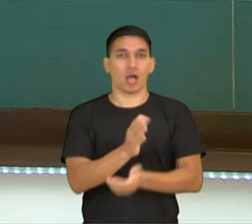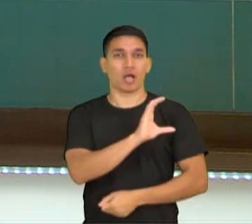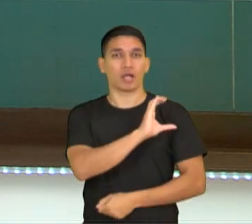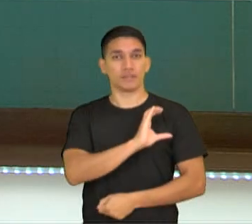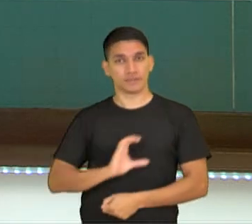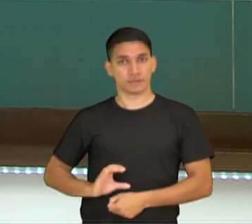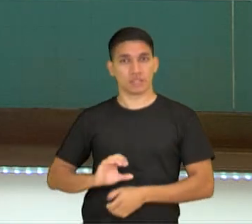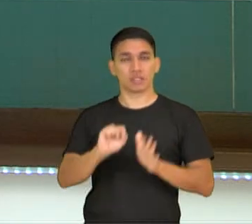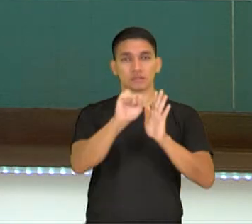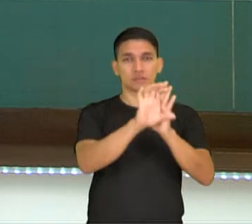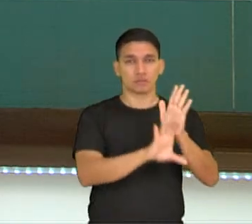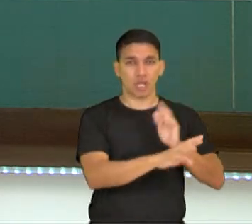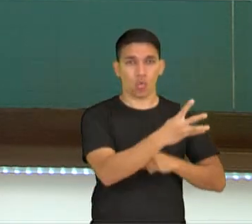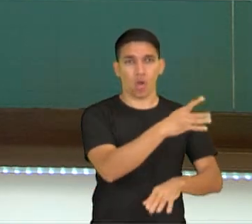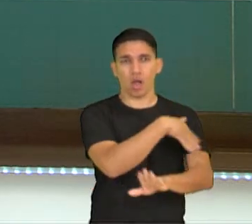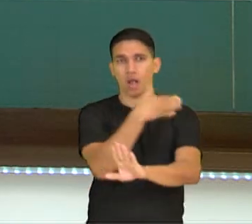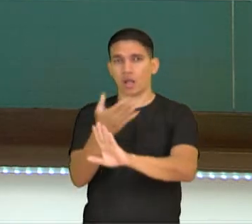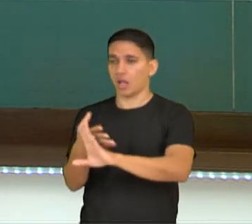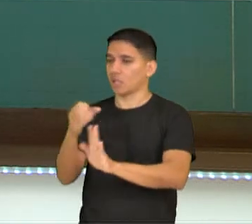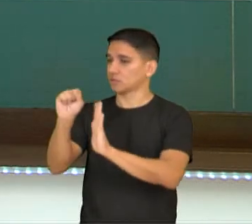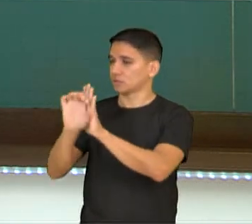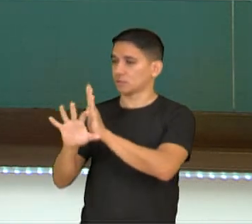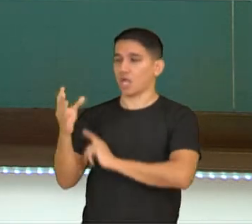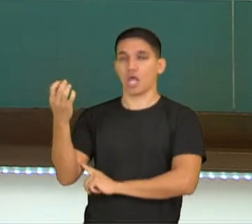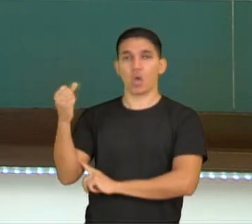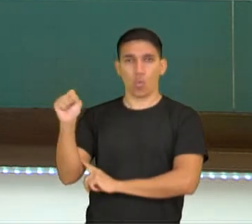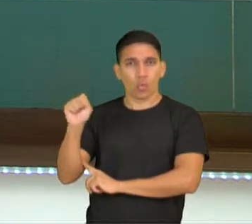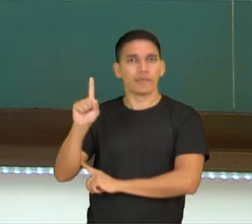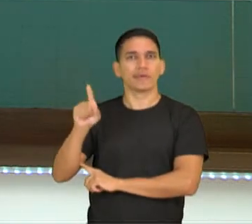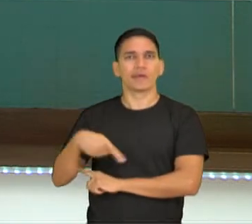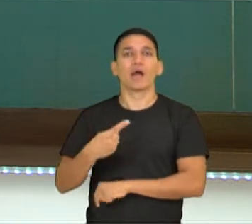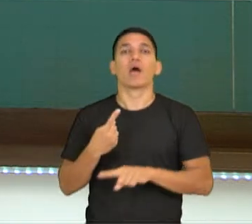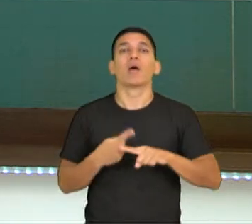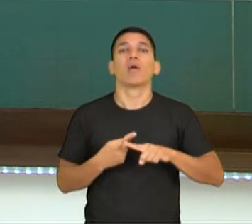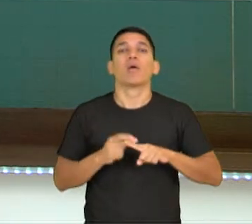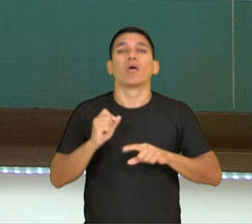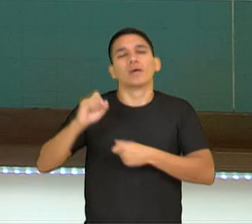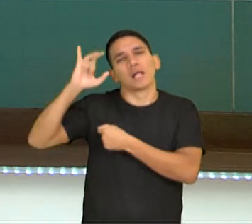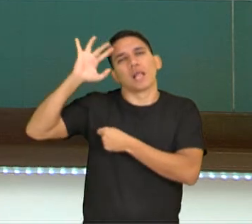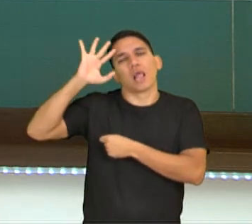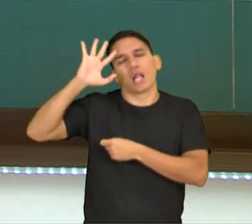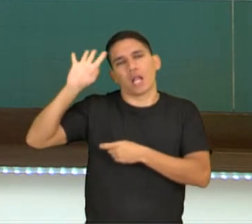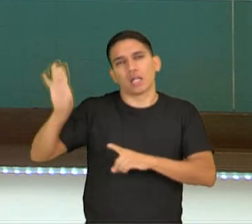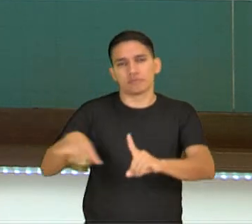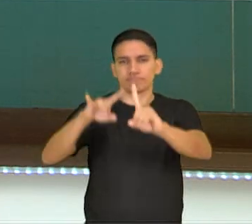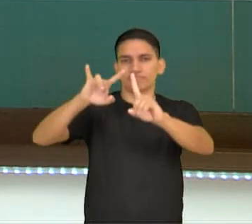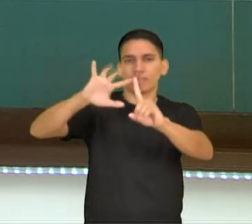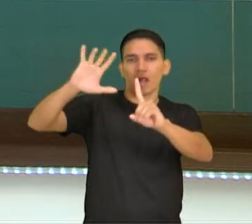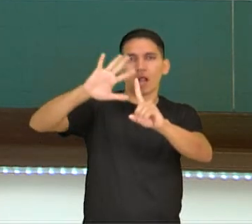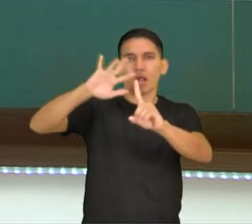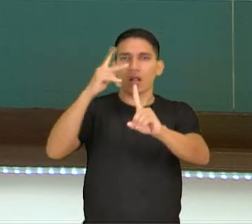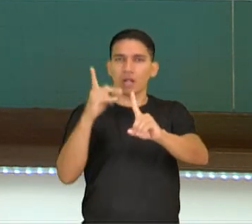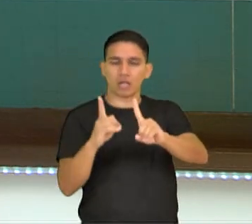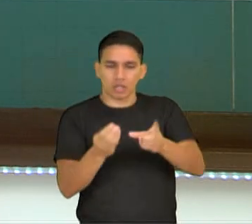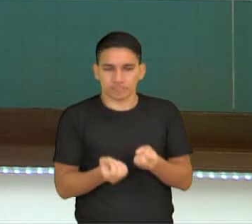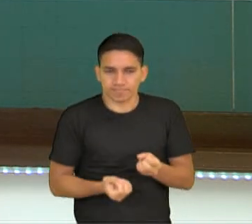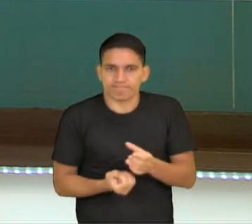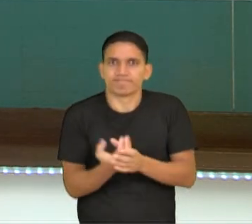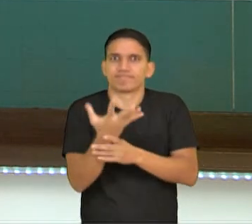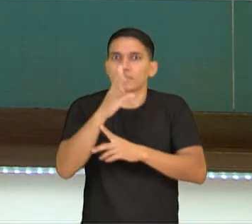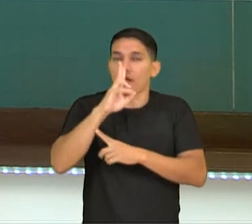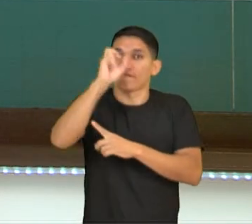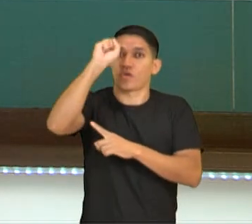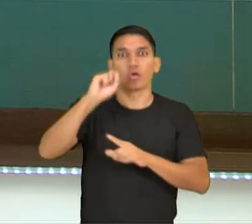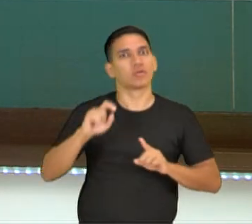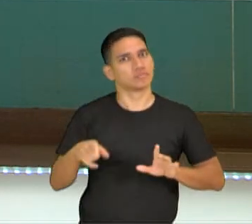ao século VIII, onde a patrística realmente ela aflora, né, e nós vemos essa relevância. Nós vamos ver,